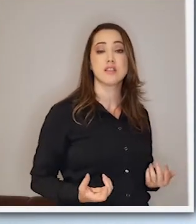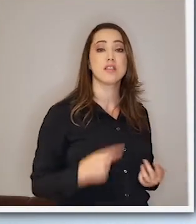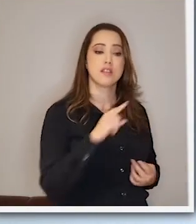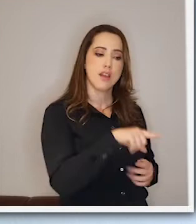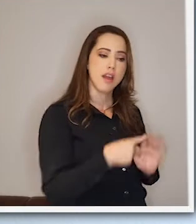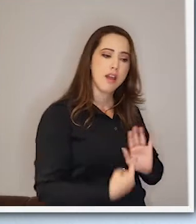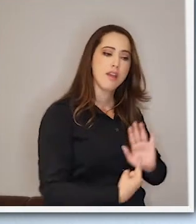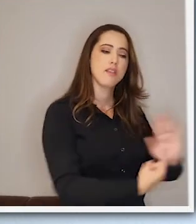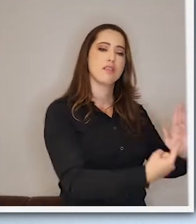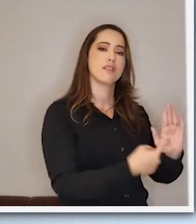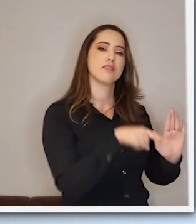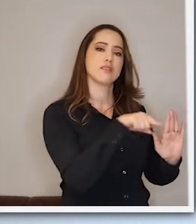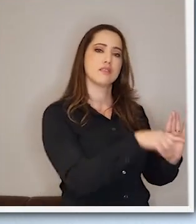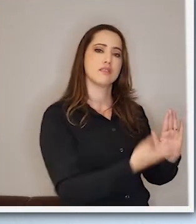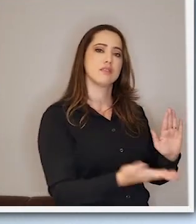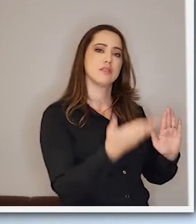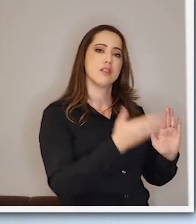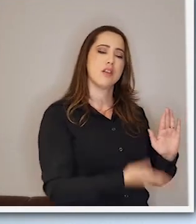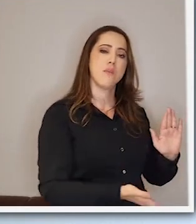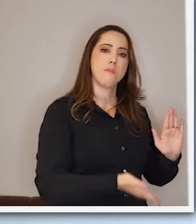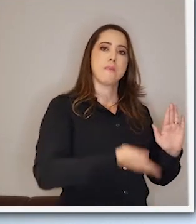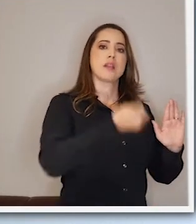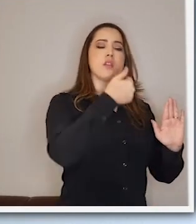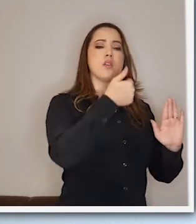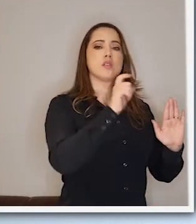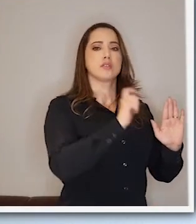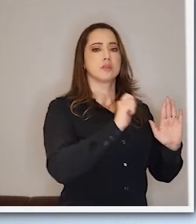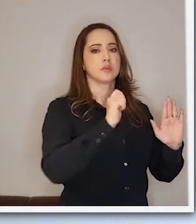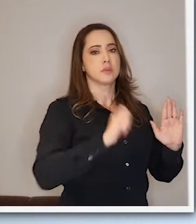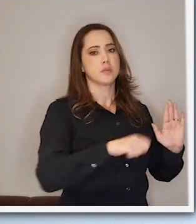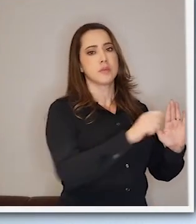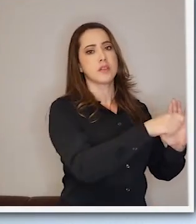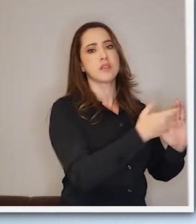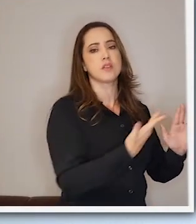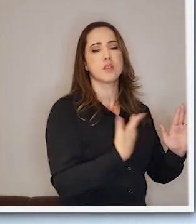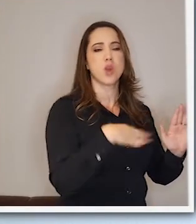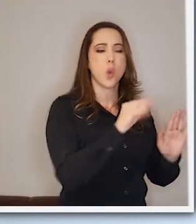olhar? Ela potencializa esse olhar, ela maximiza,